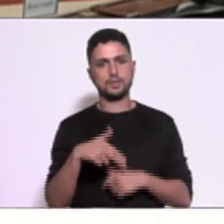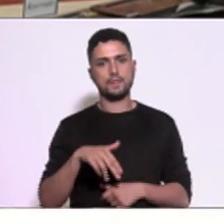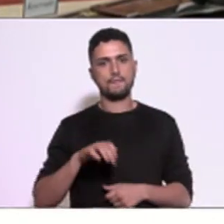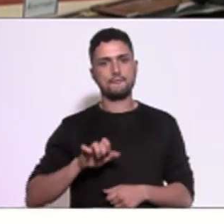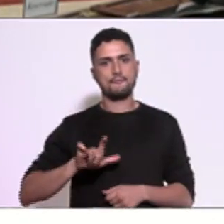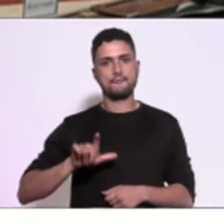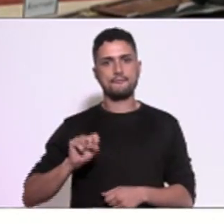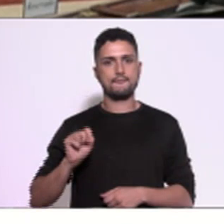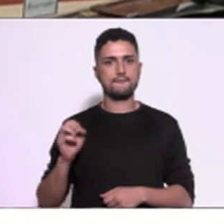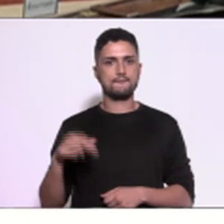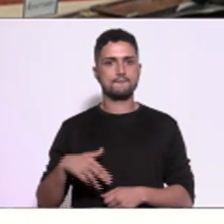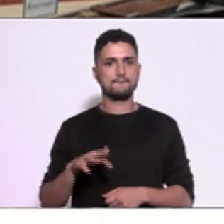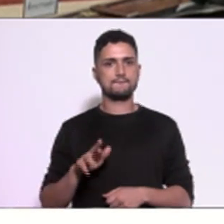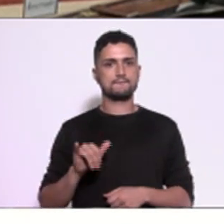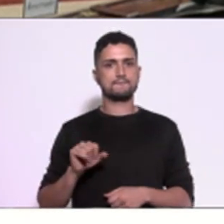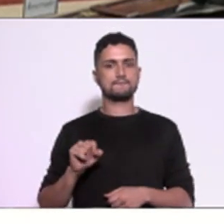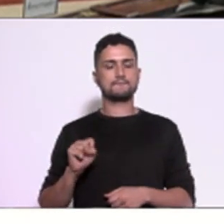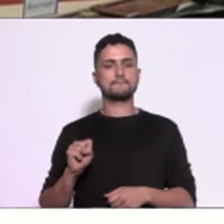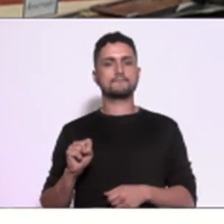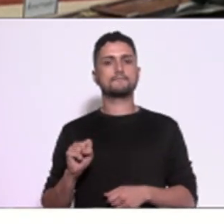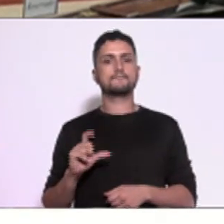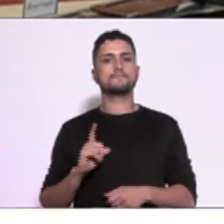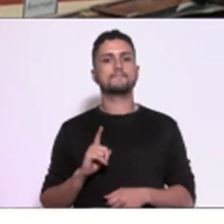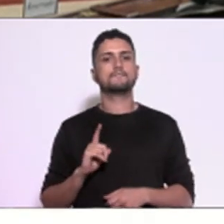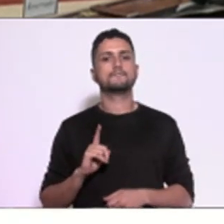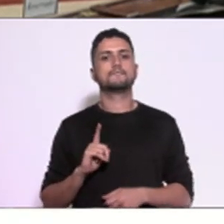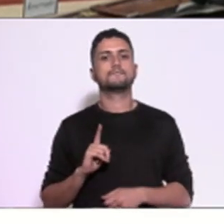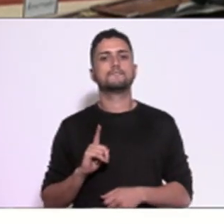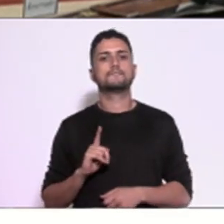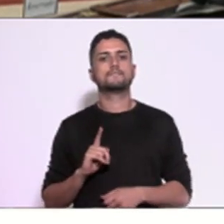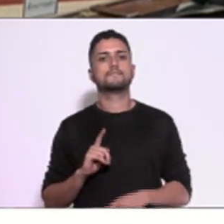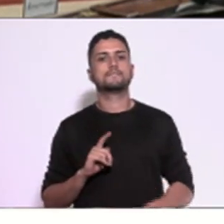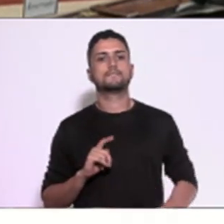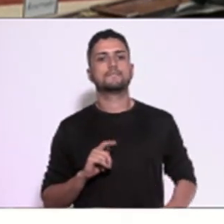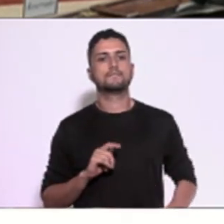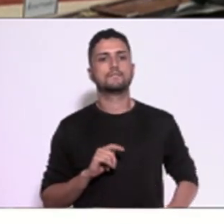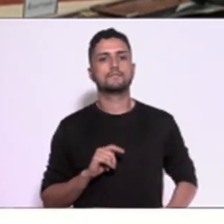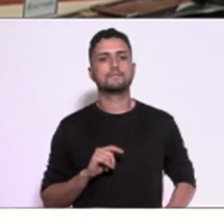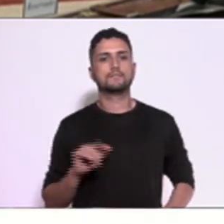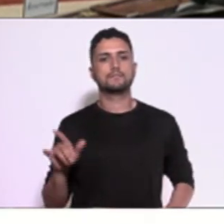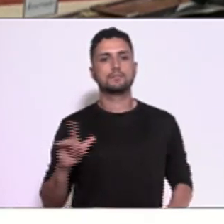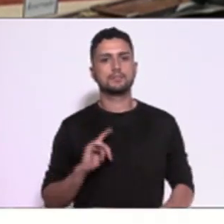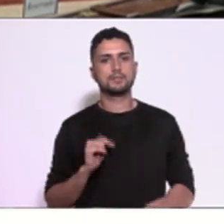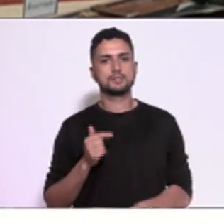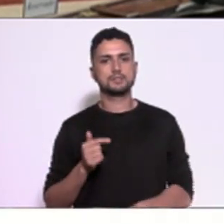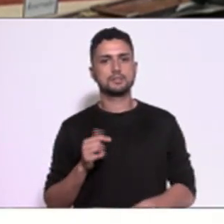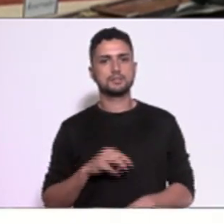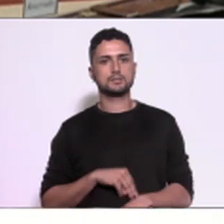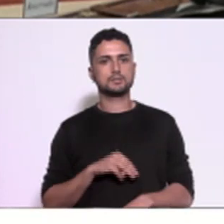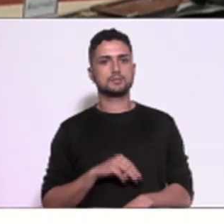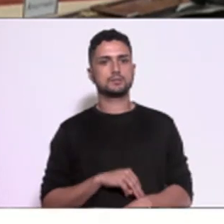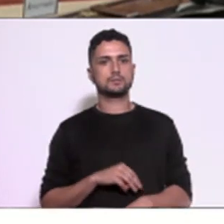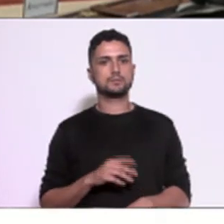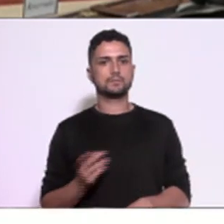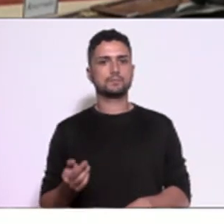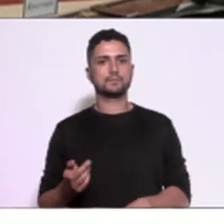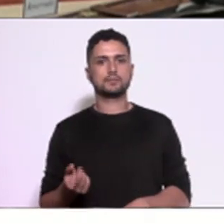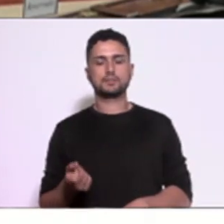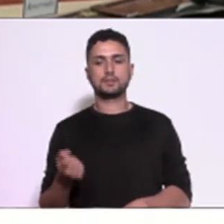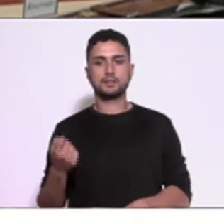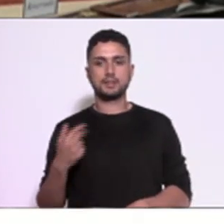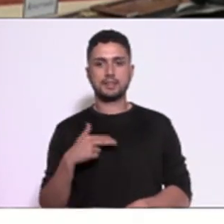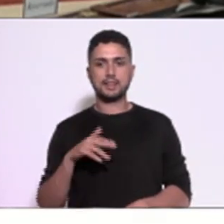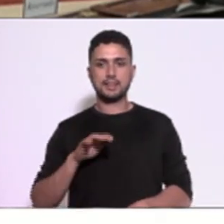Freitas. Vossa Senhoria dispõe de longevos 7 minutos. Nelson comprou até um